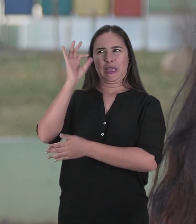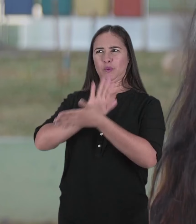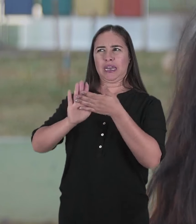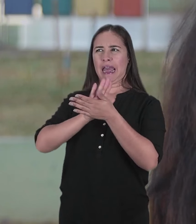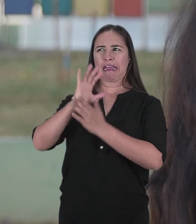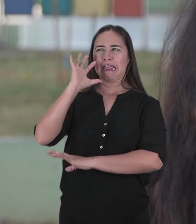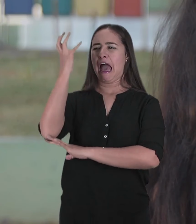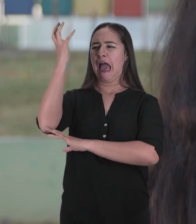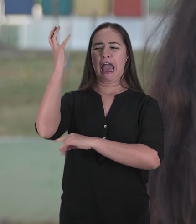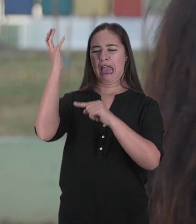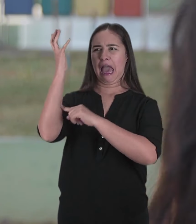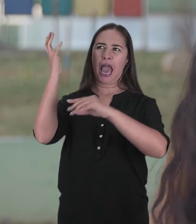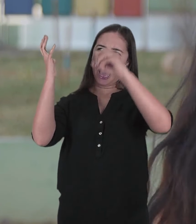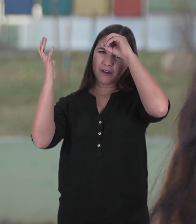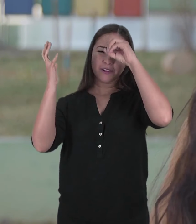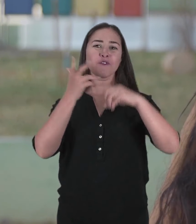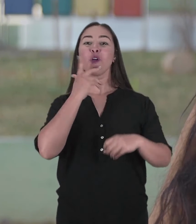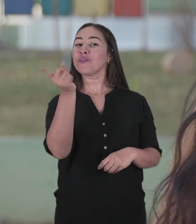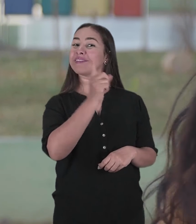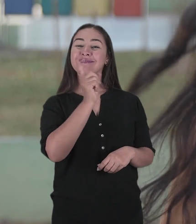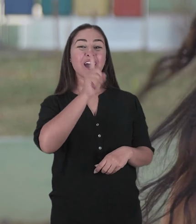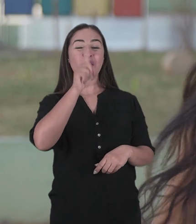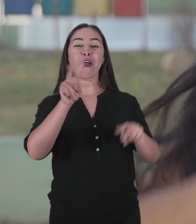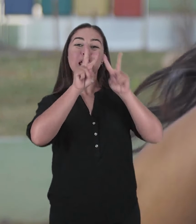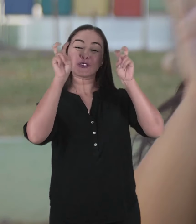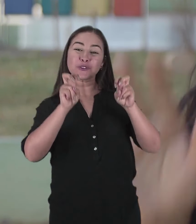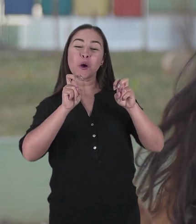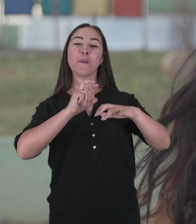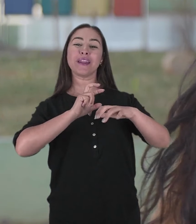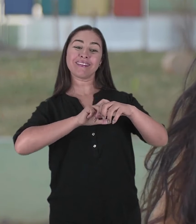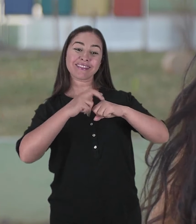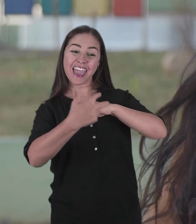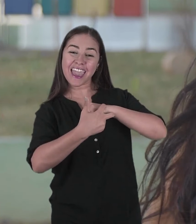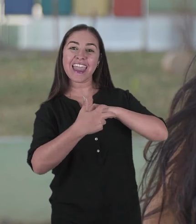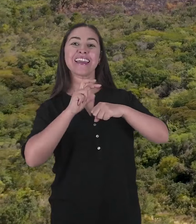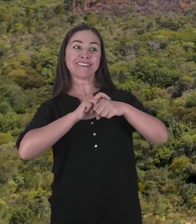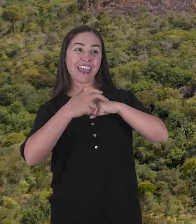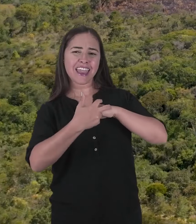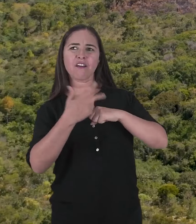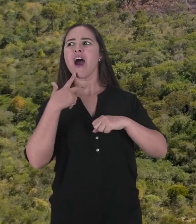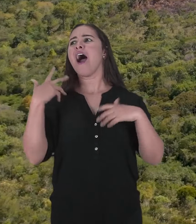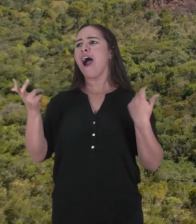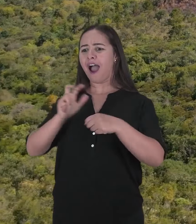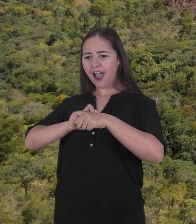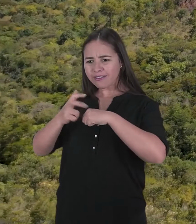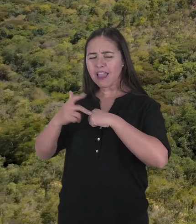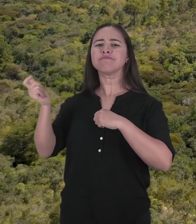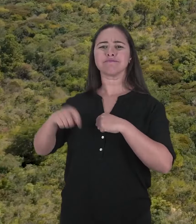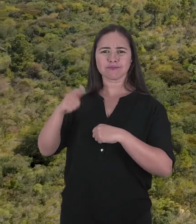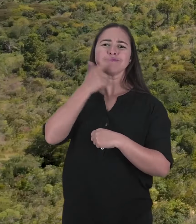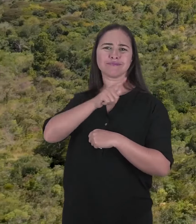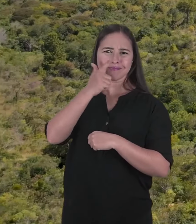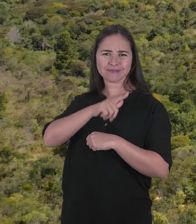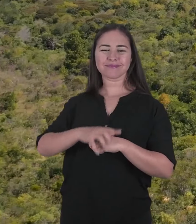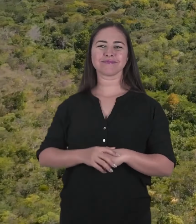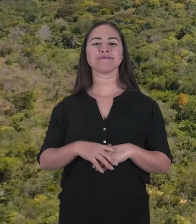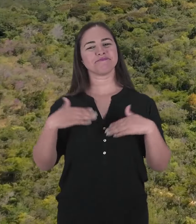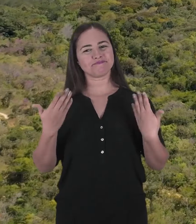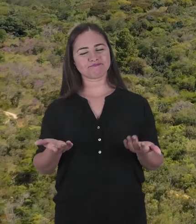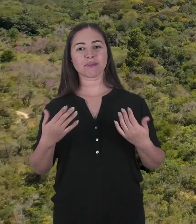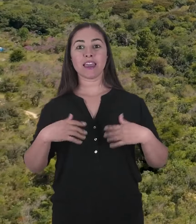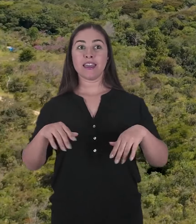árvores. Ela: não, é sobre dengue. Sobre dengue eu consigo. E aí eu fui descobrindo que, na